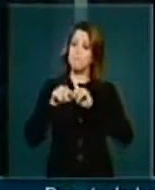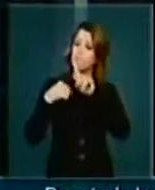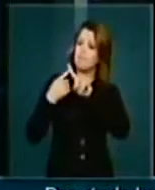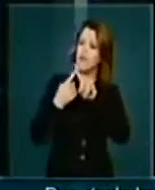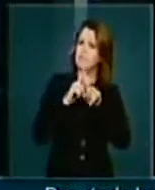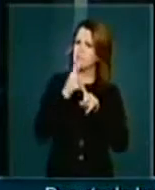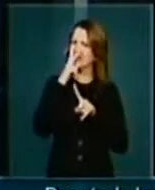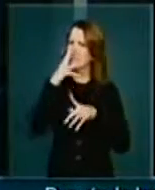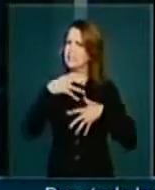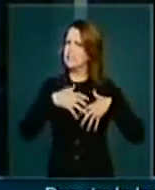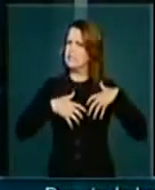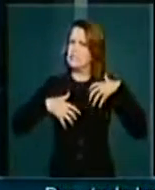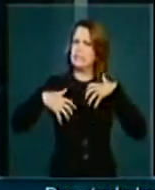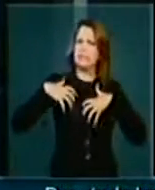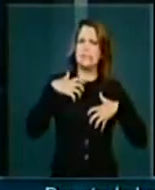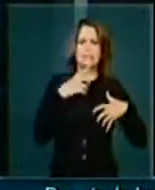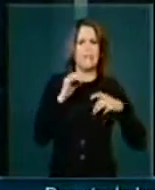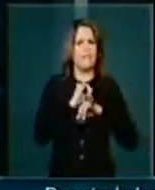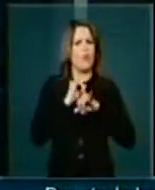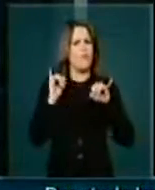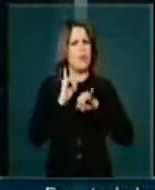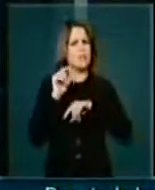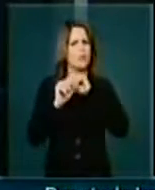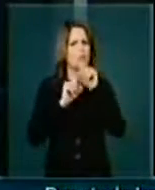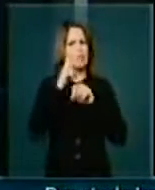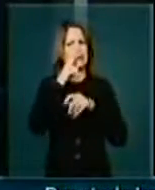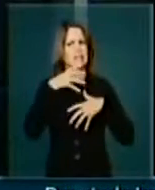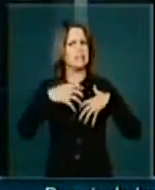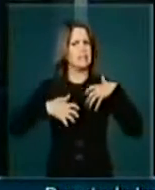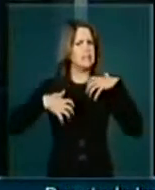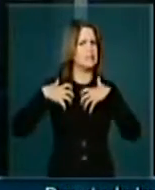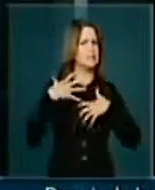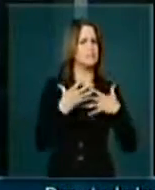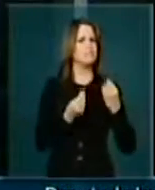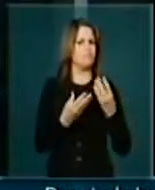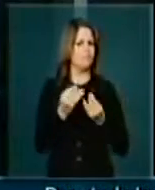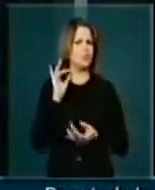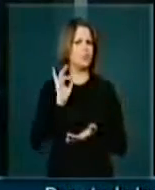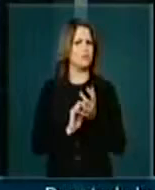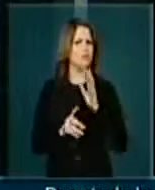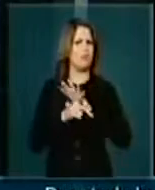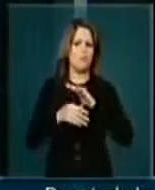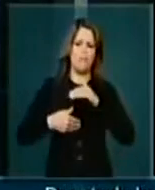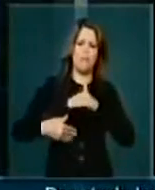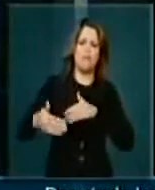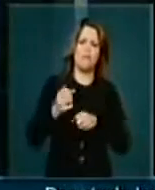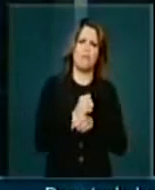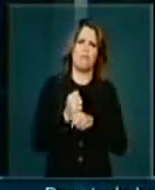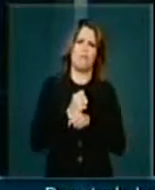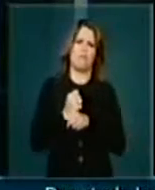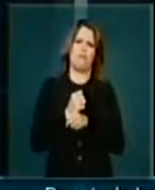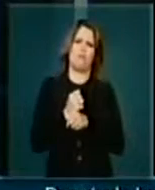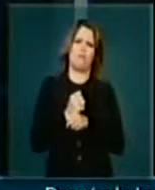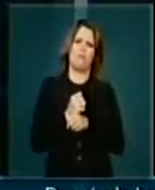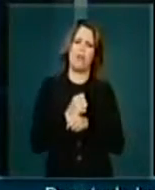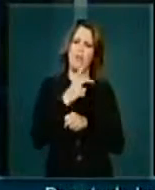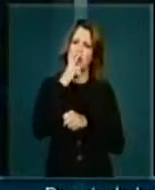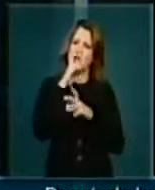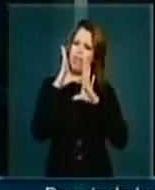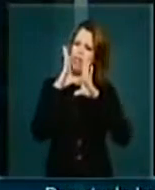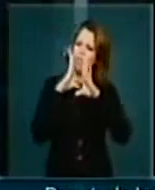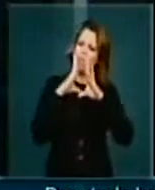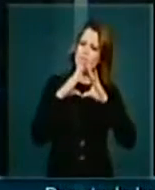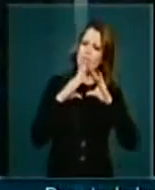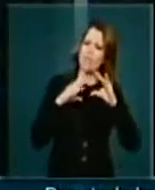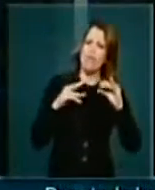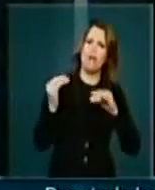somou outro angustiante dado sobre a questão que me inquieta intensamente nos últimos tempos: o